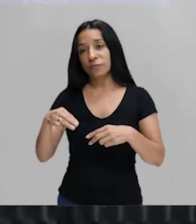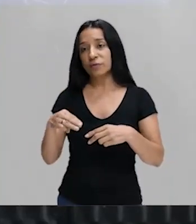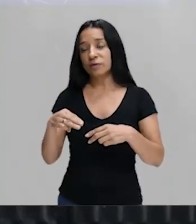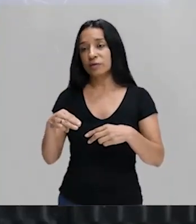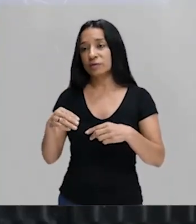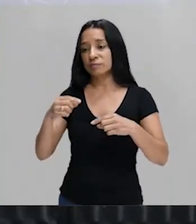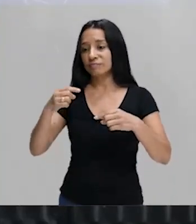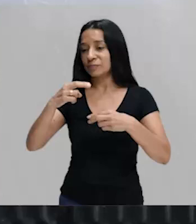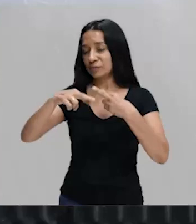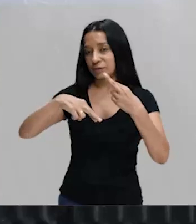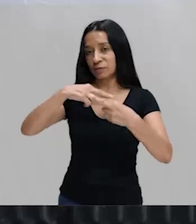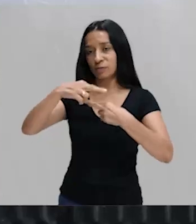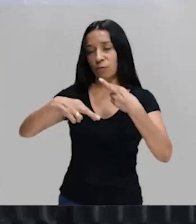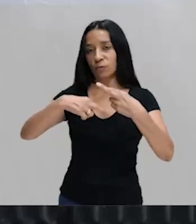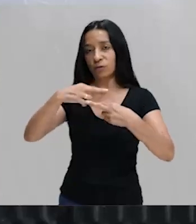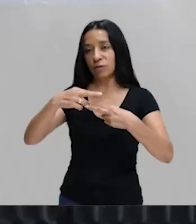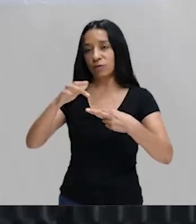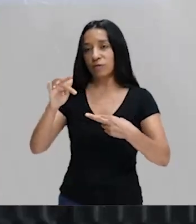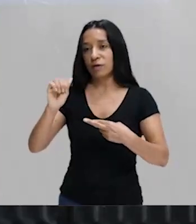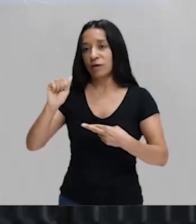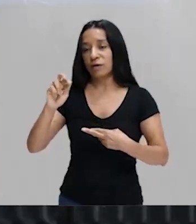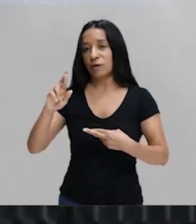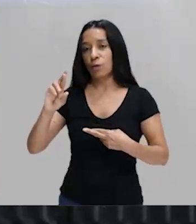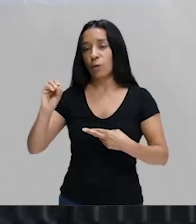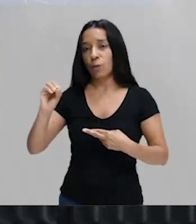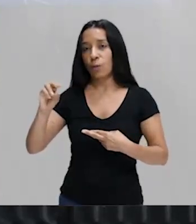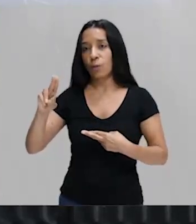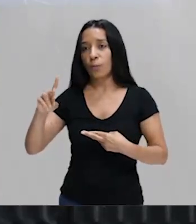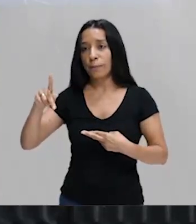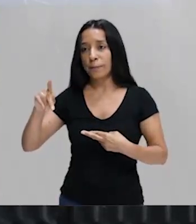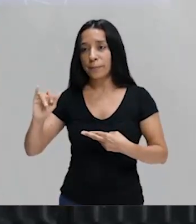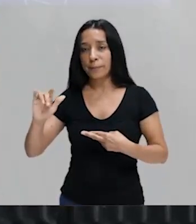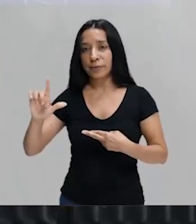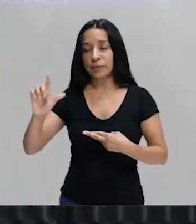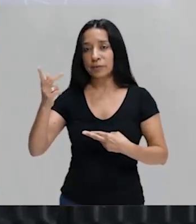Ele negociou o fim da Farroupilha, inclusive anistiou os farrapos.